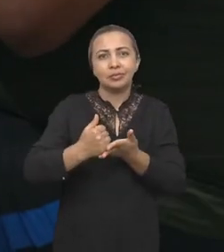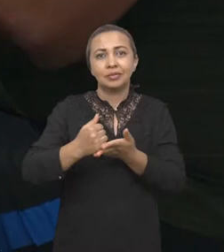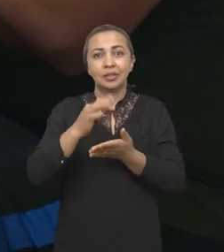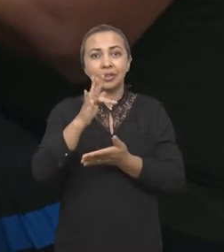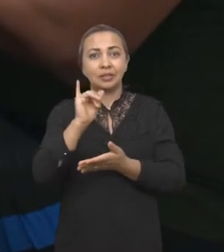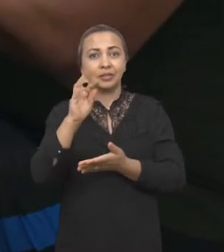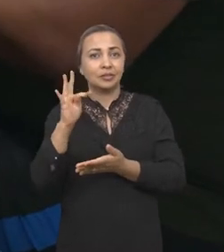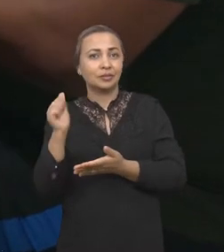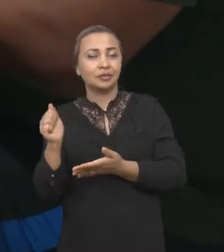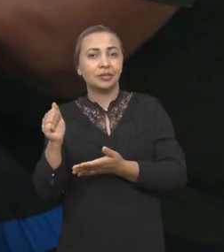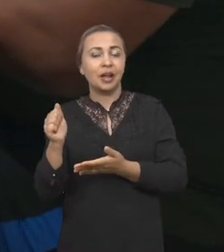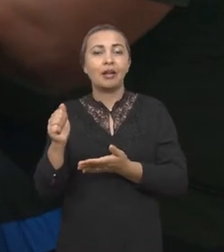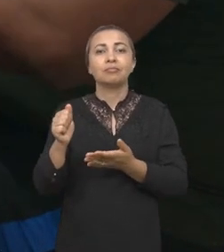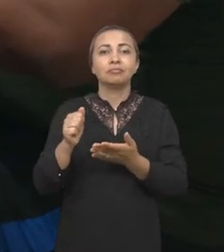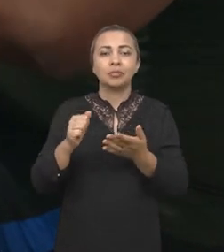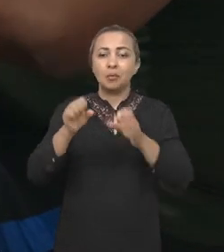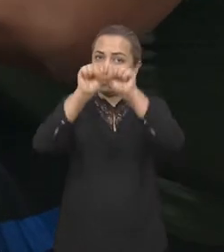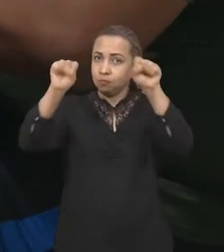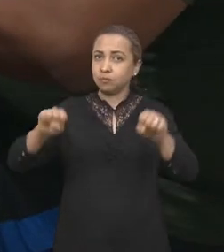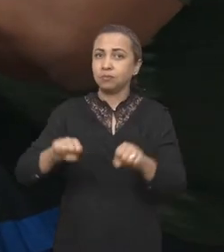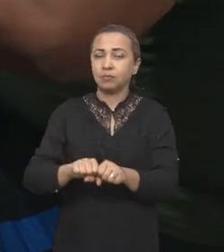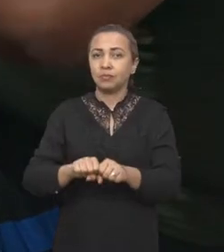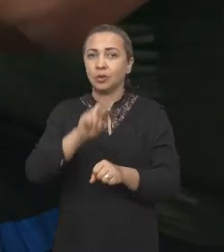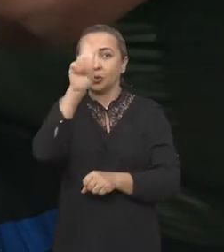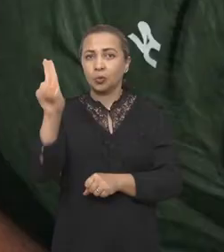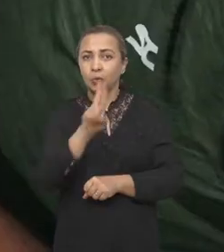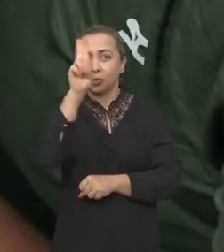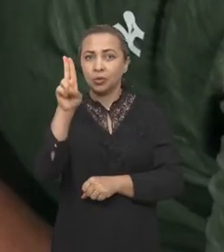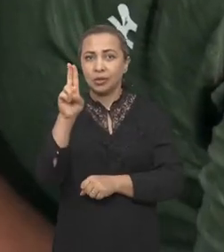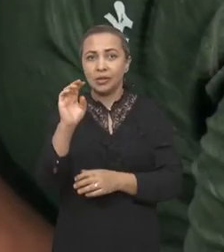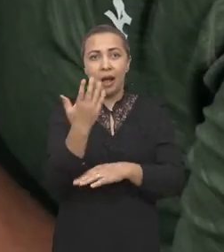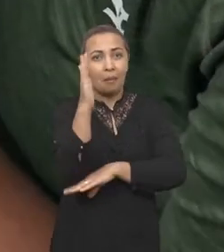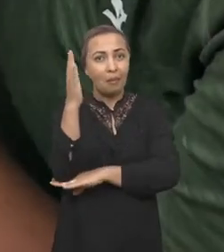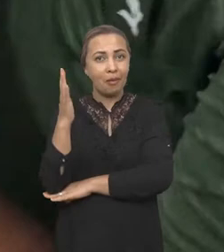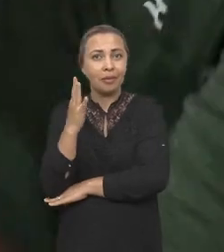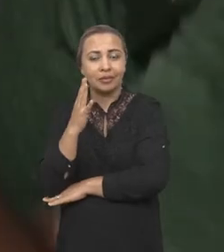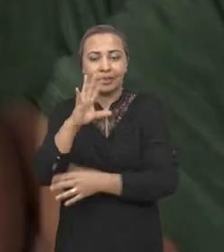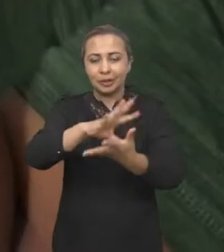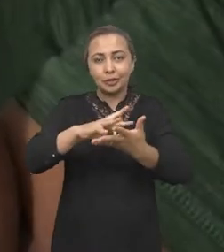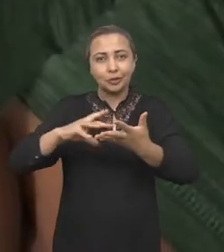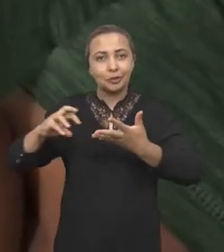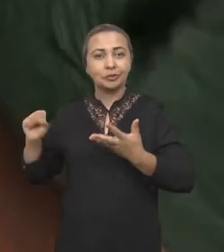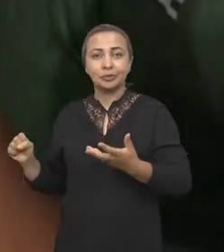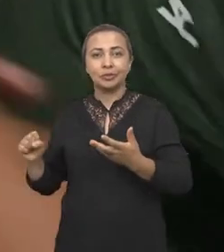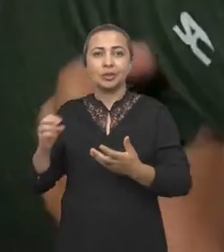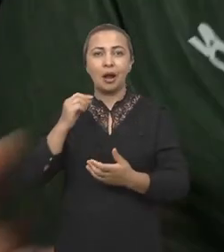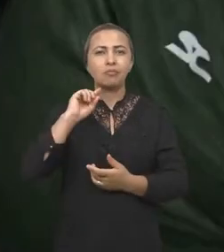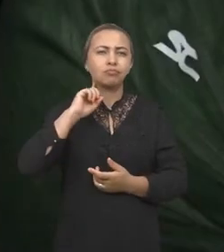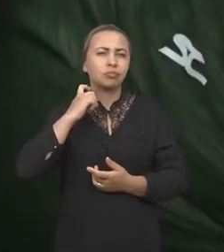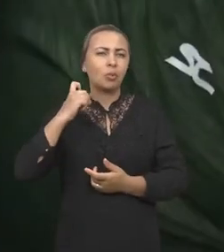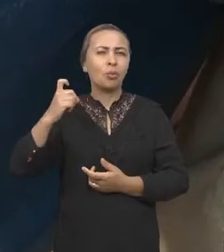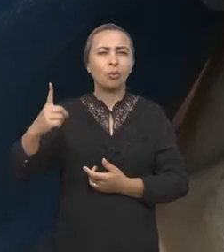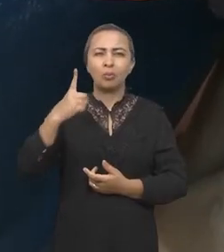patente de fitorremediação. Basicamente, é um sistema que utiliza plantas capazes de remover